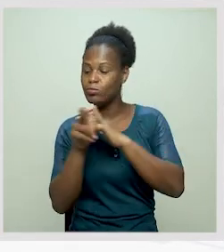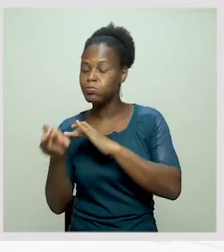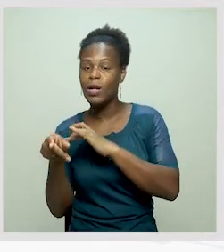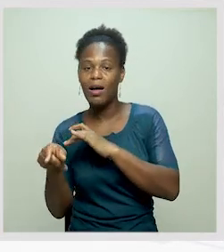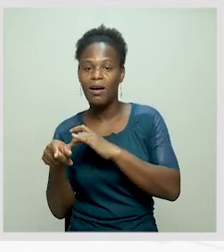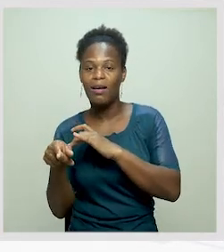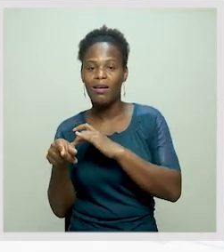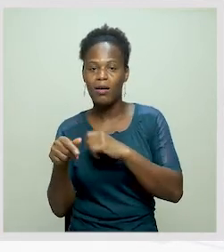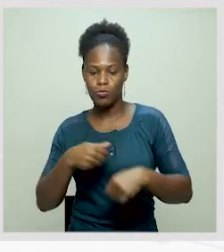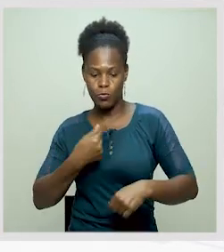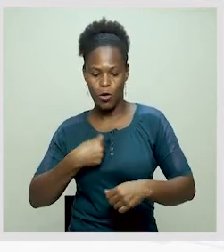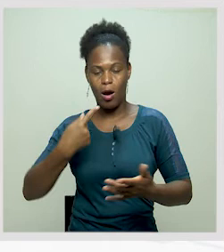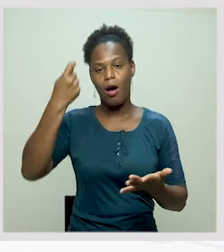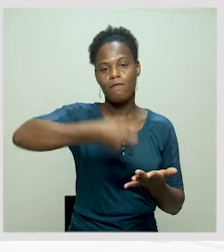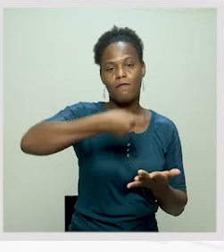recorreu ao